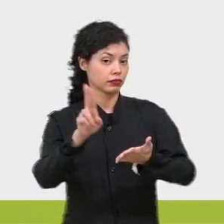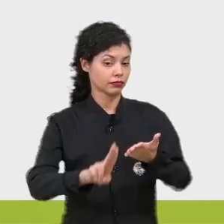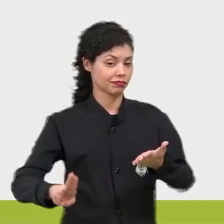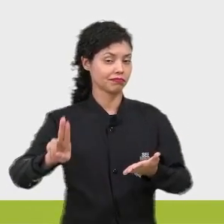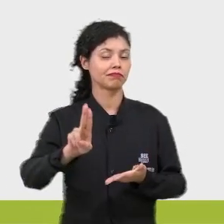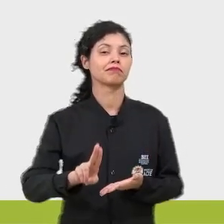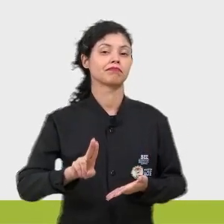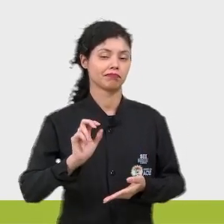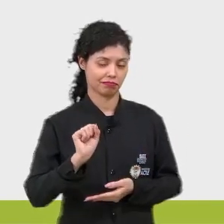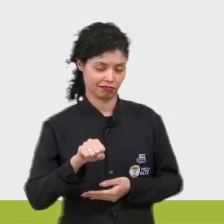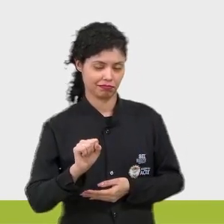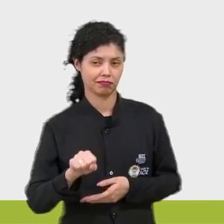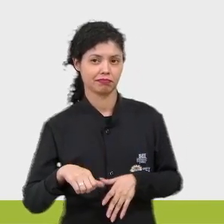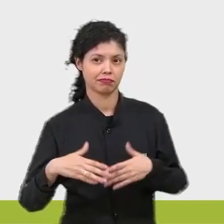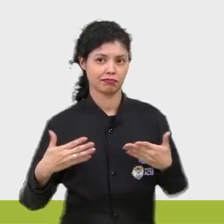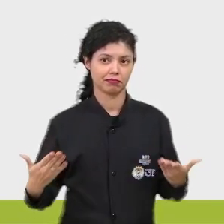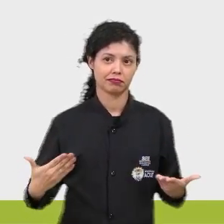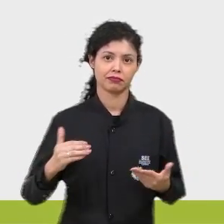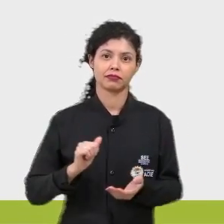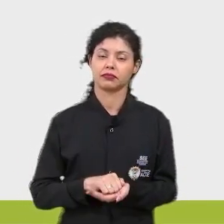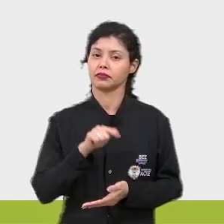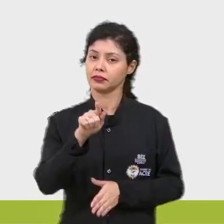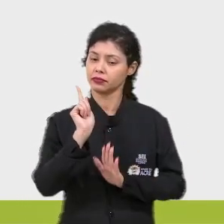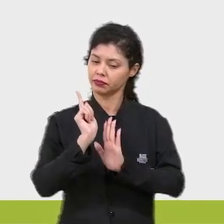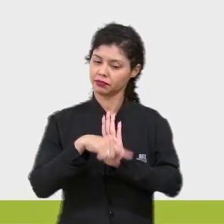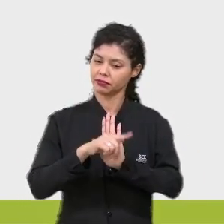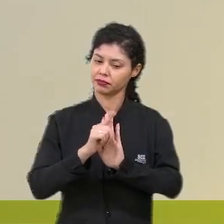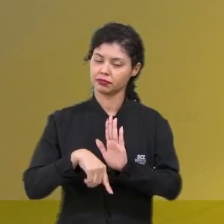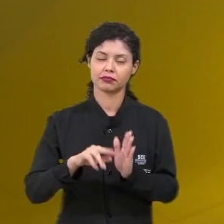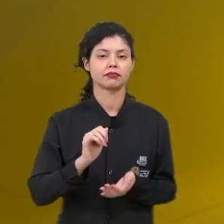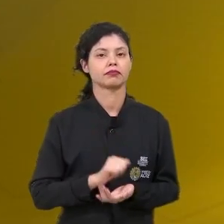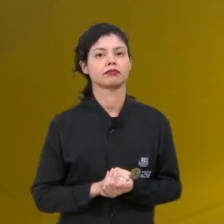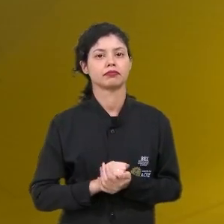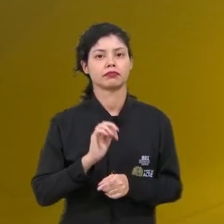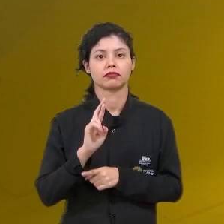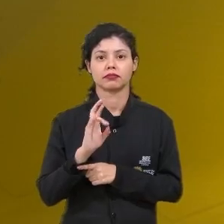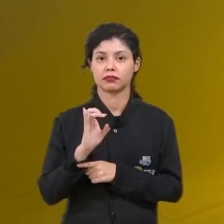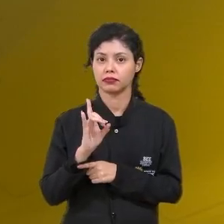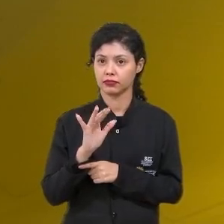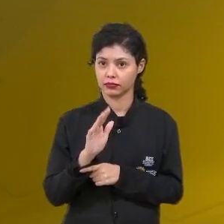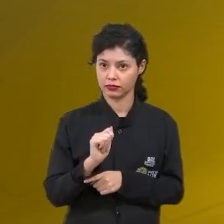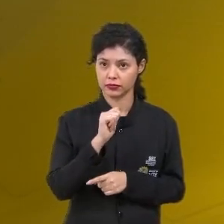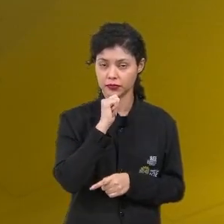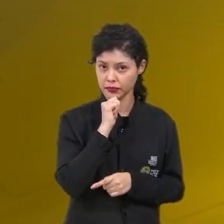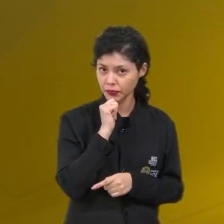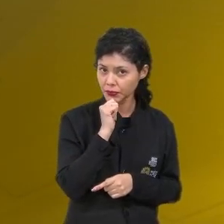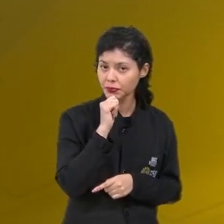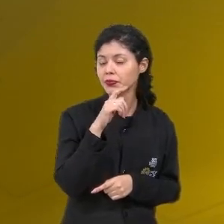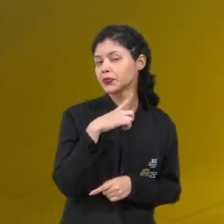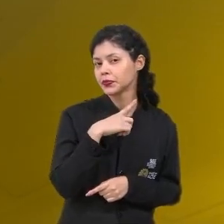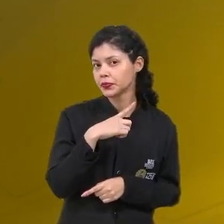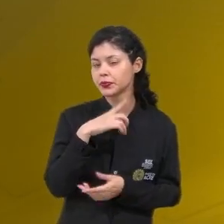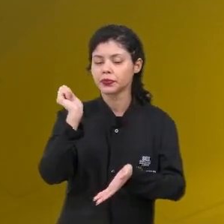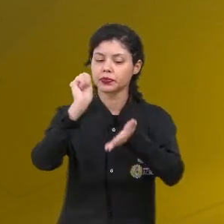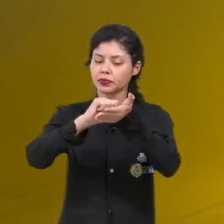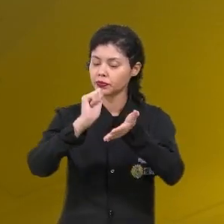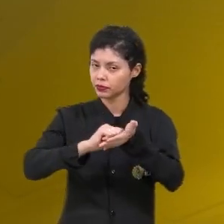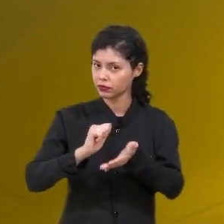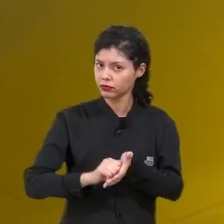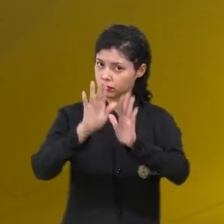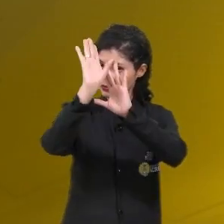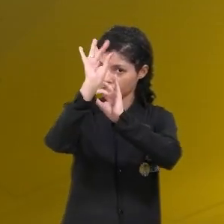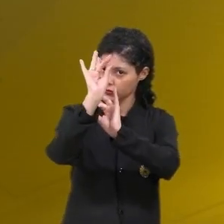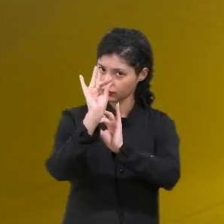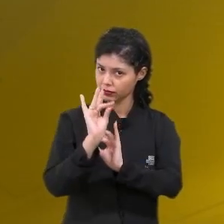Utiliza-se, né, aí desse gênero receita. O gênero receita, ele é uma prescrição, ele